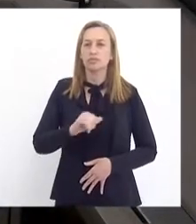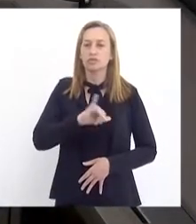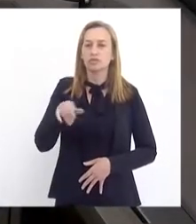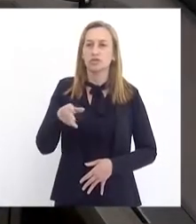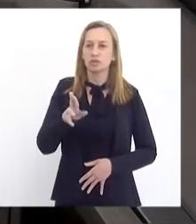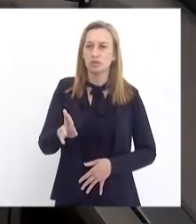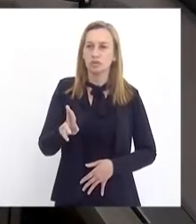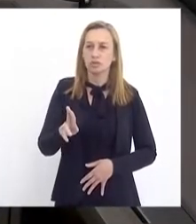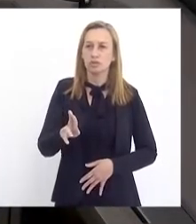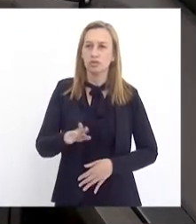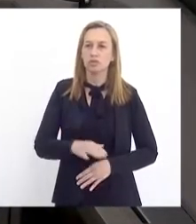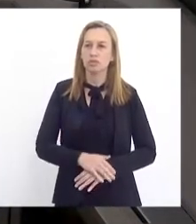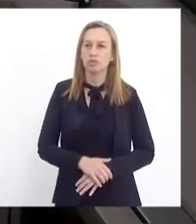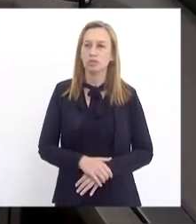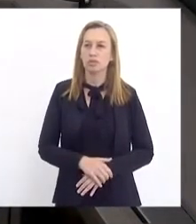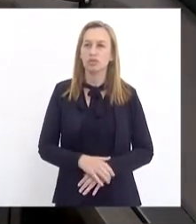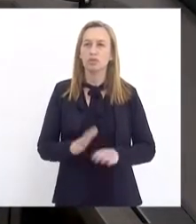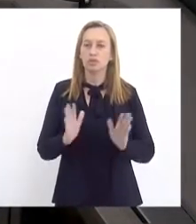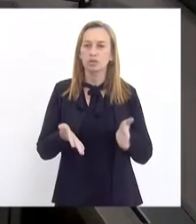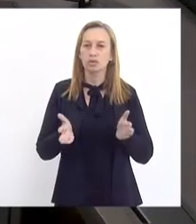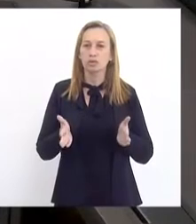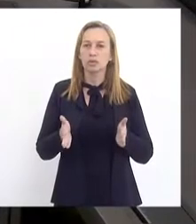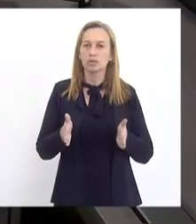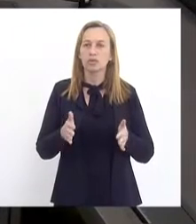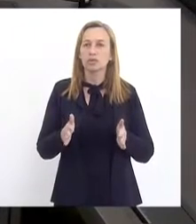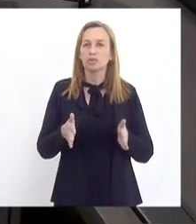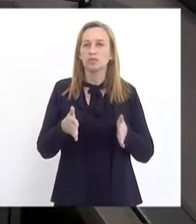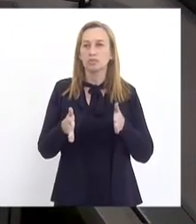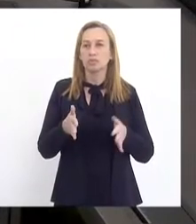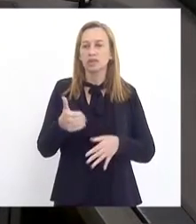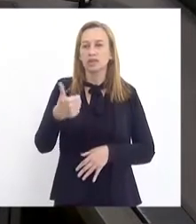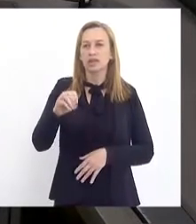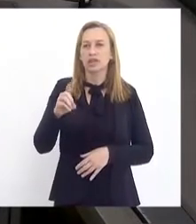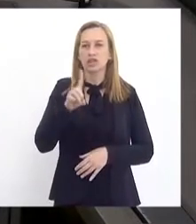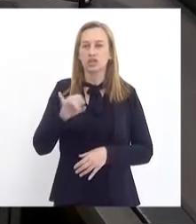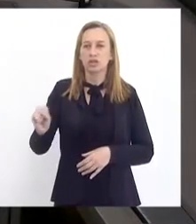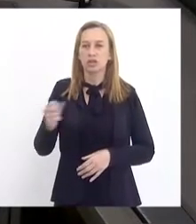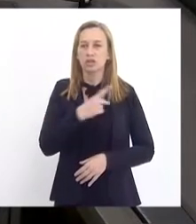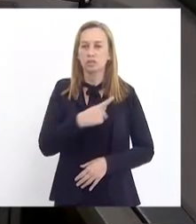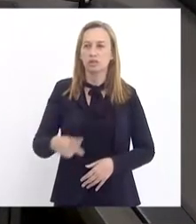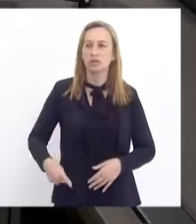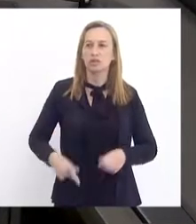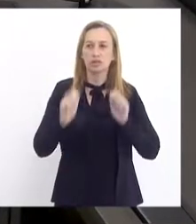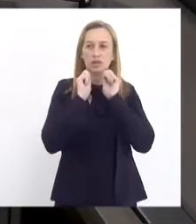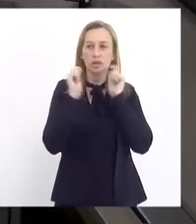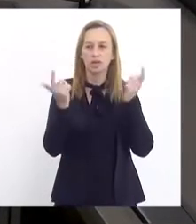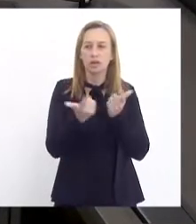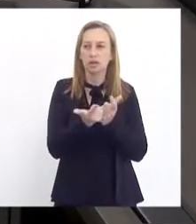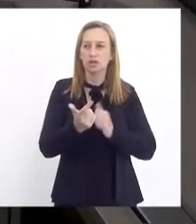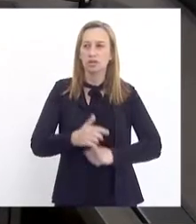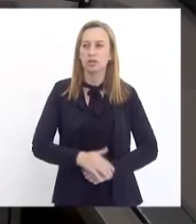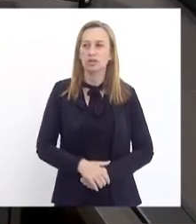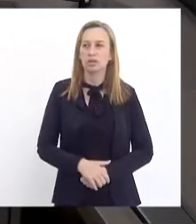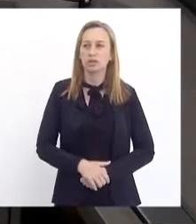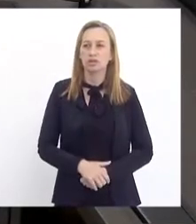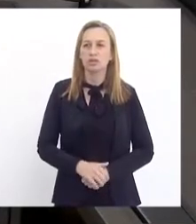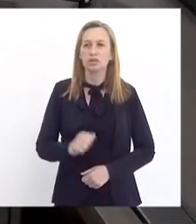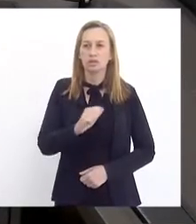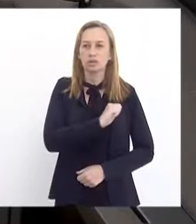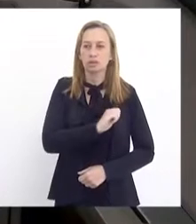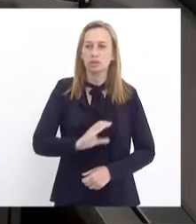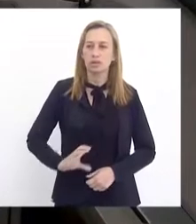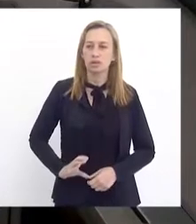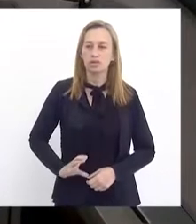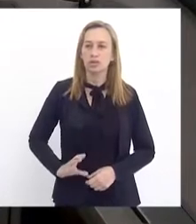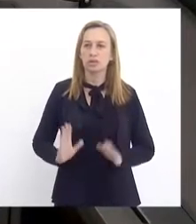hoje, durante esses próximos 10 dias, é o presidente da Assembleia Legislativa, enquanto o nosso André Ciliano é o